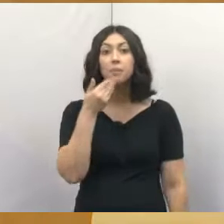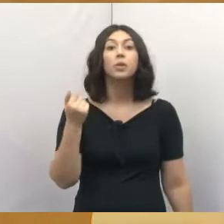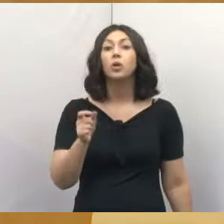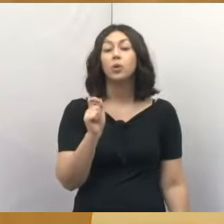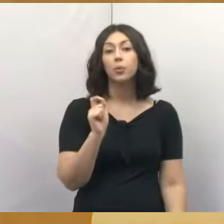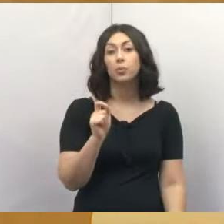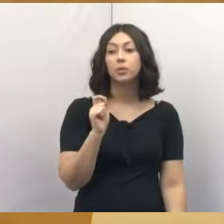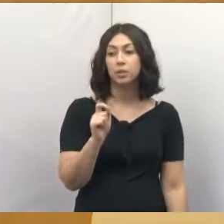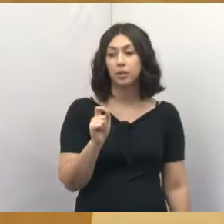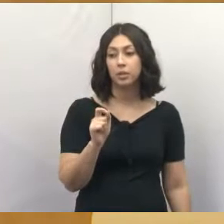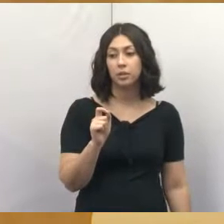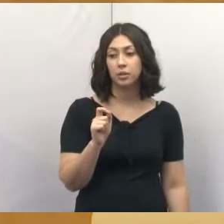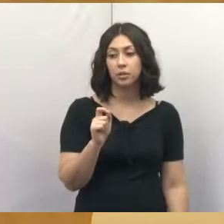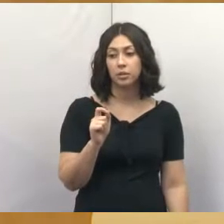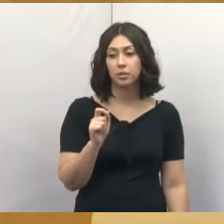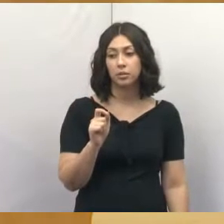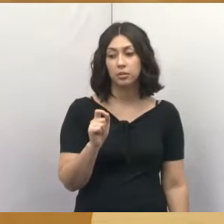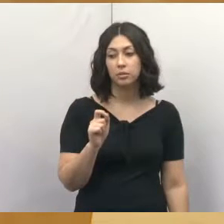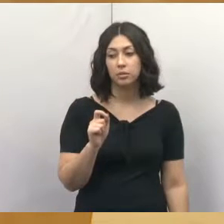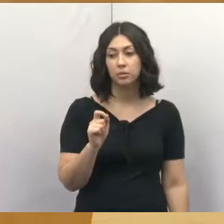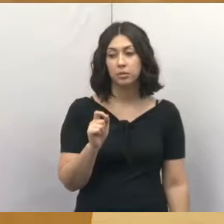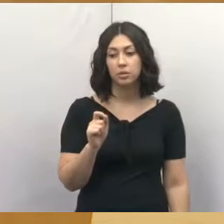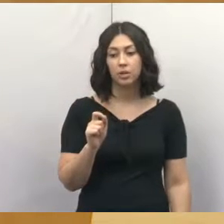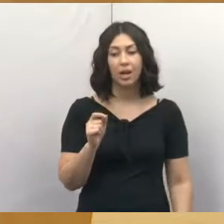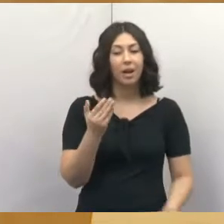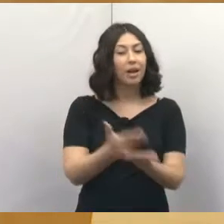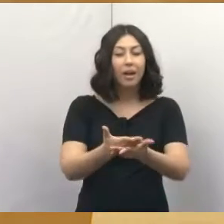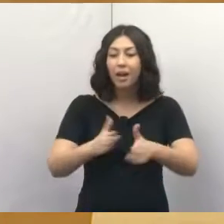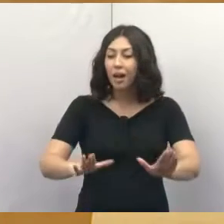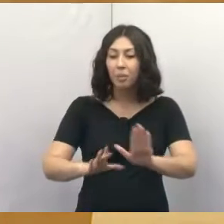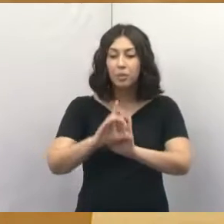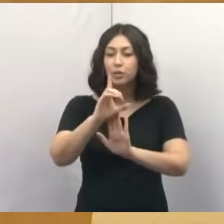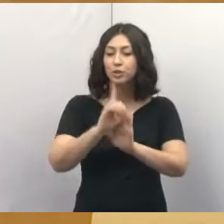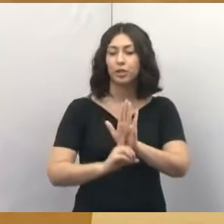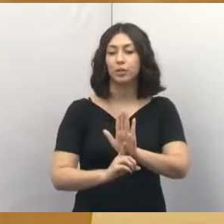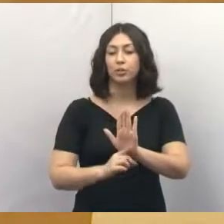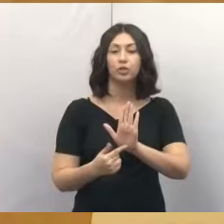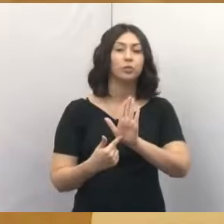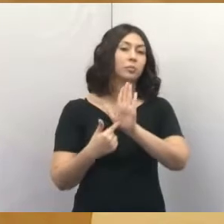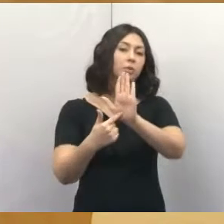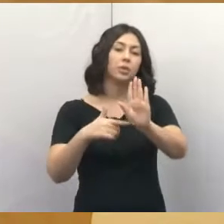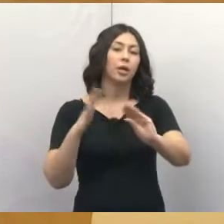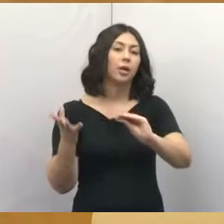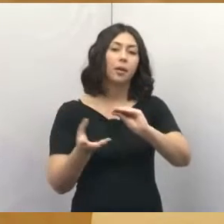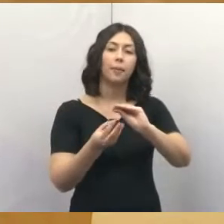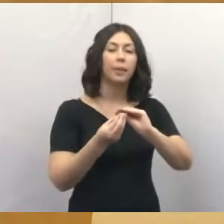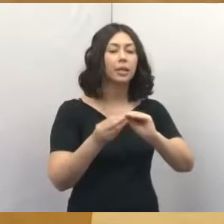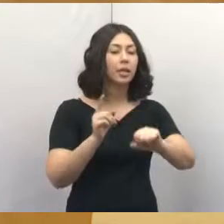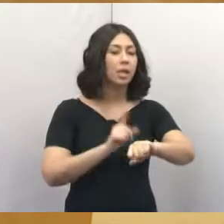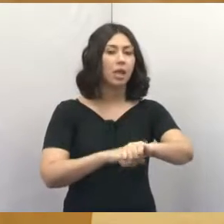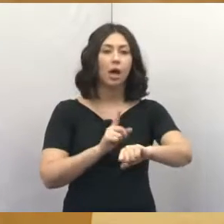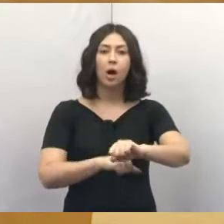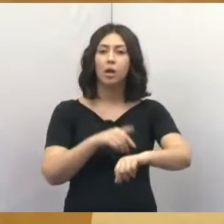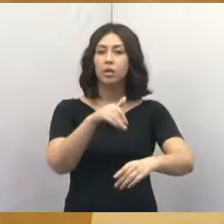então, que se suprimisse o direito de se apresentar emenda durante a votação.